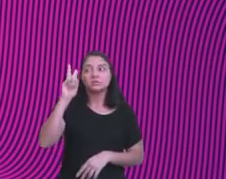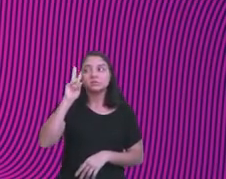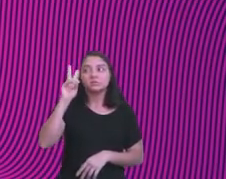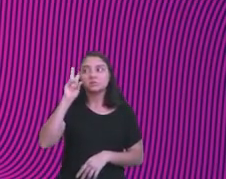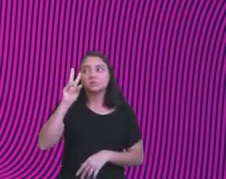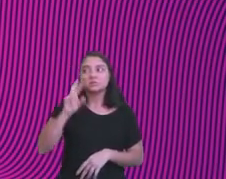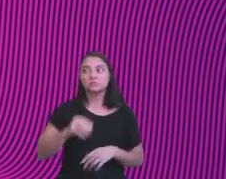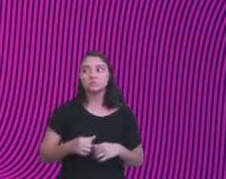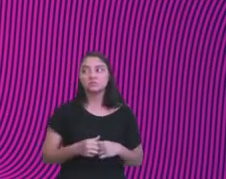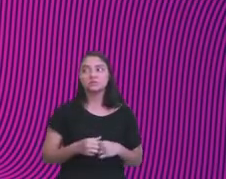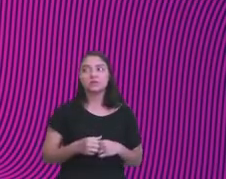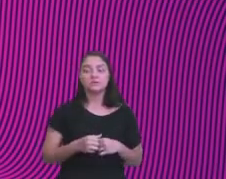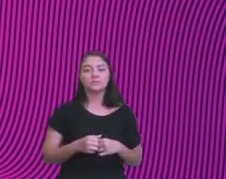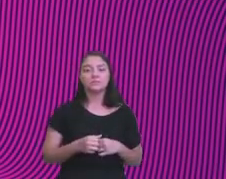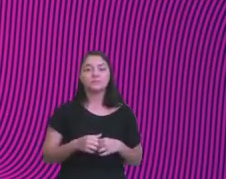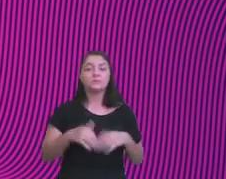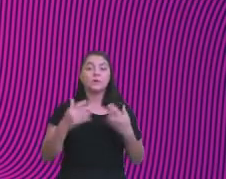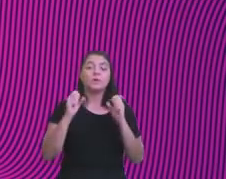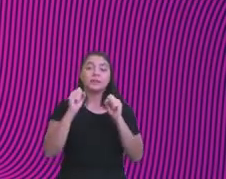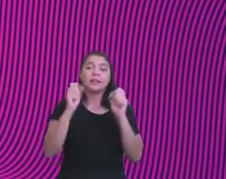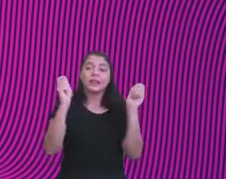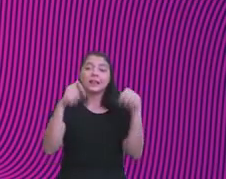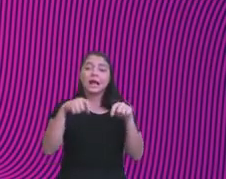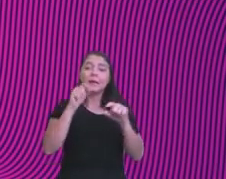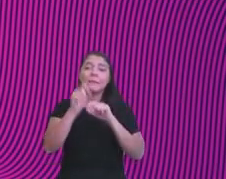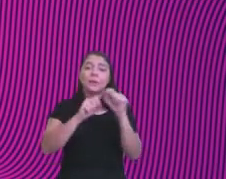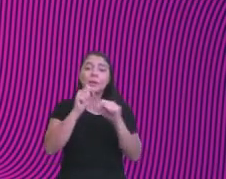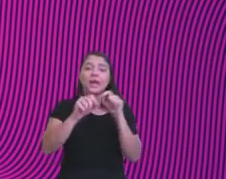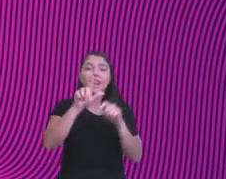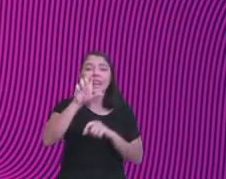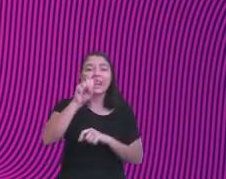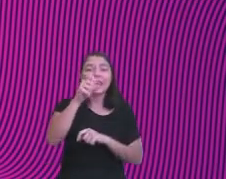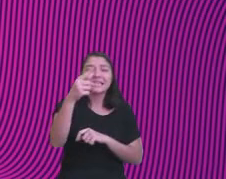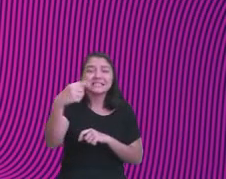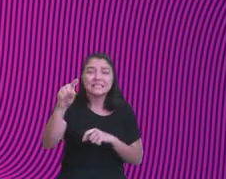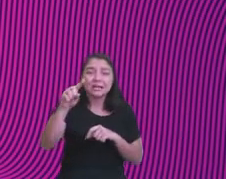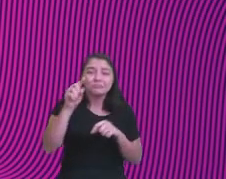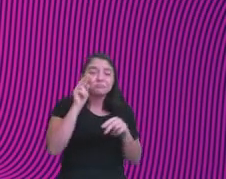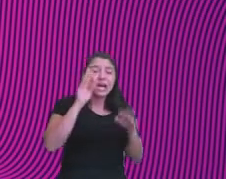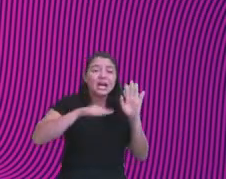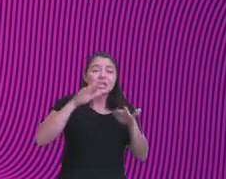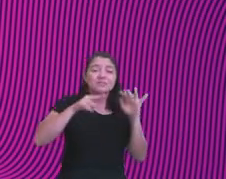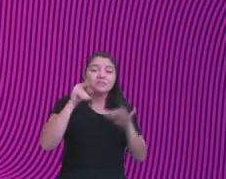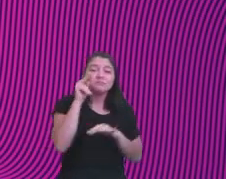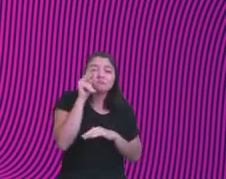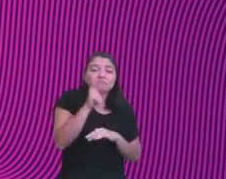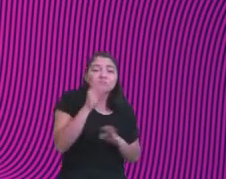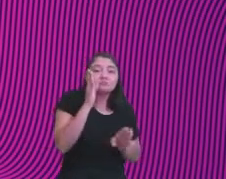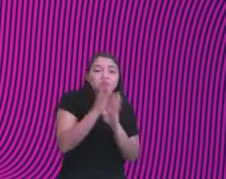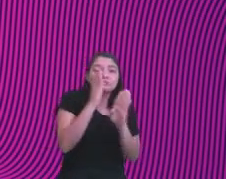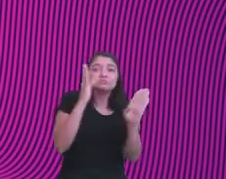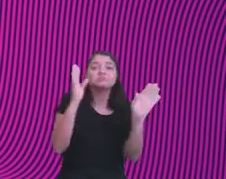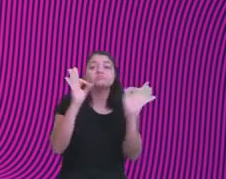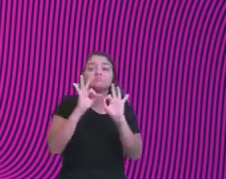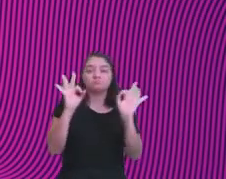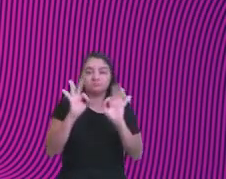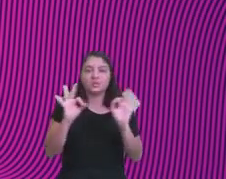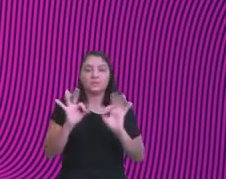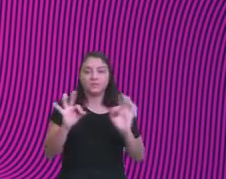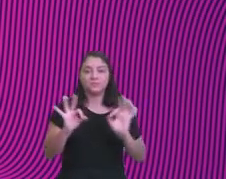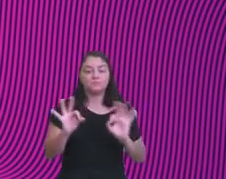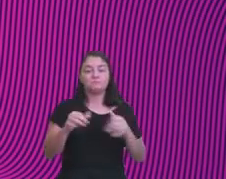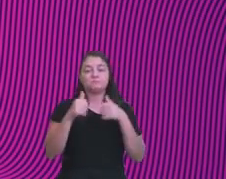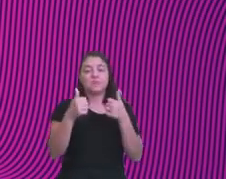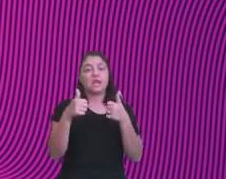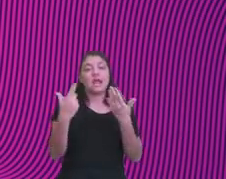tentar descartar lesões que não foram visualizadas, ainda mais que é um doente que tem o diagnóstico de uma